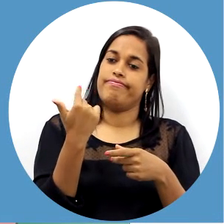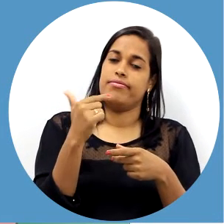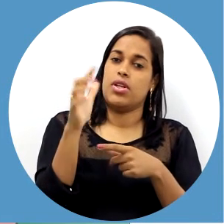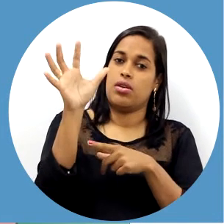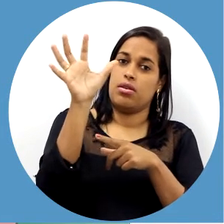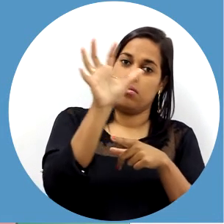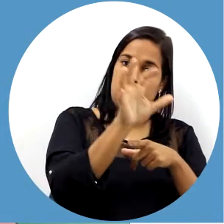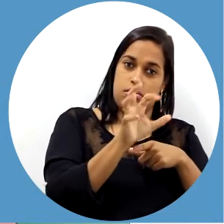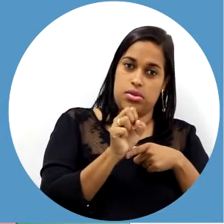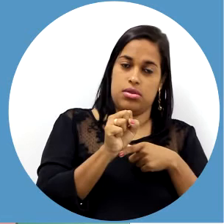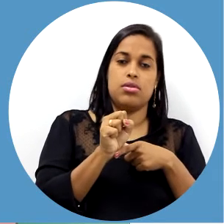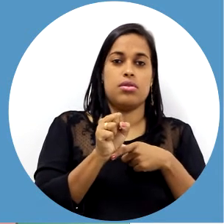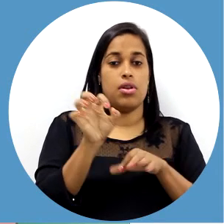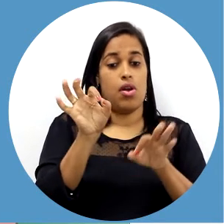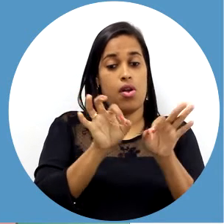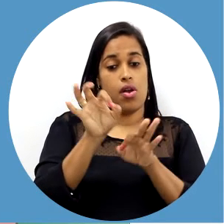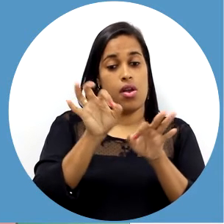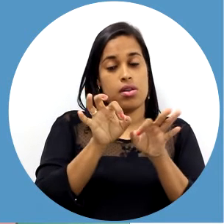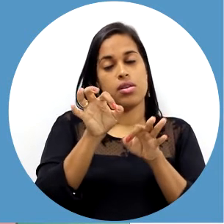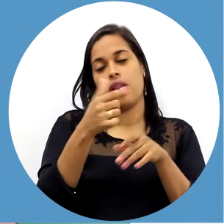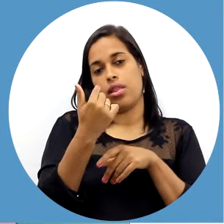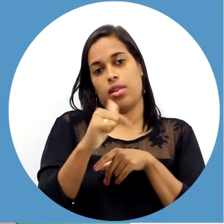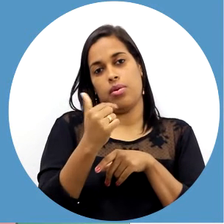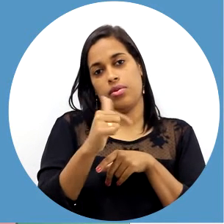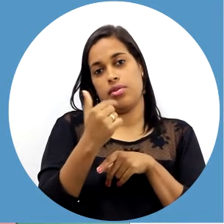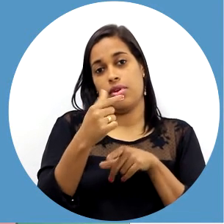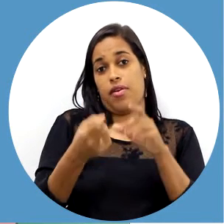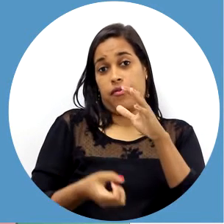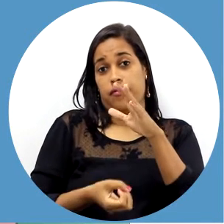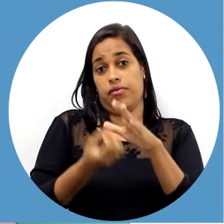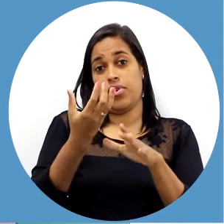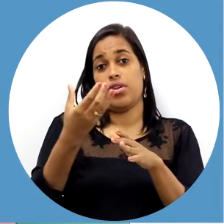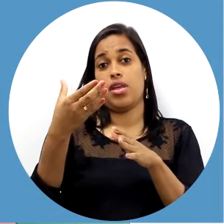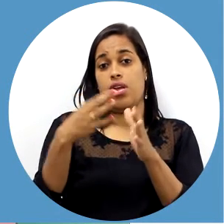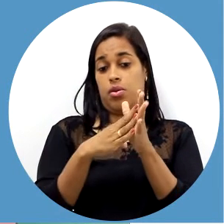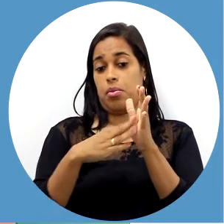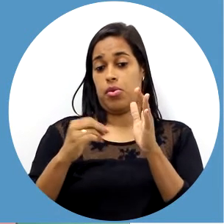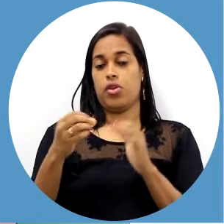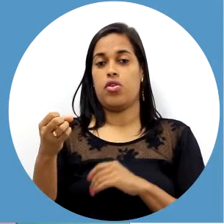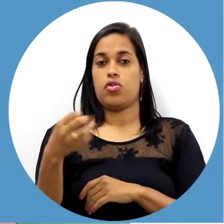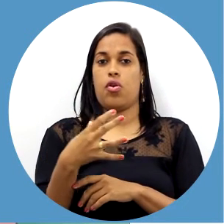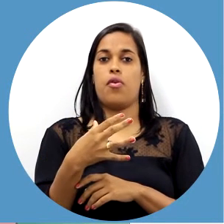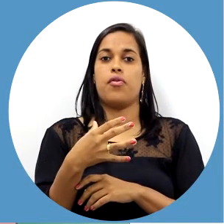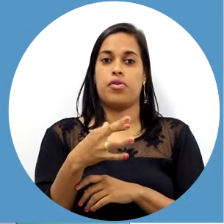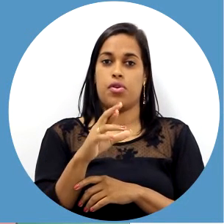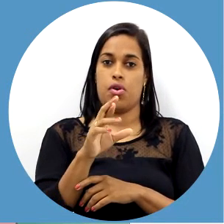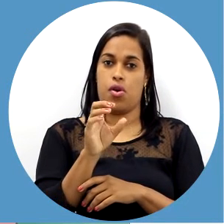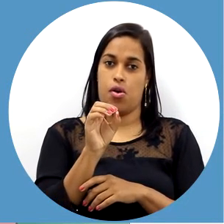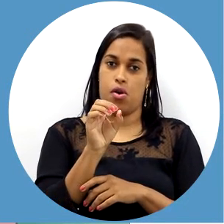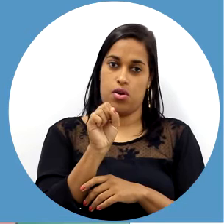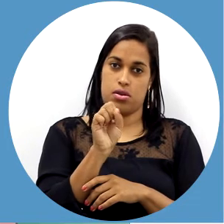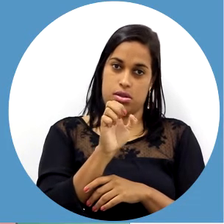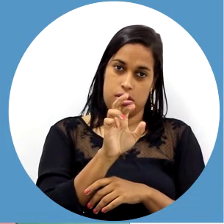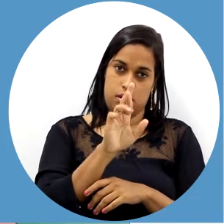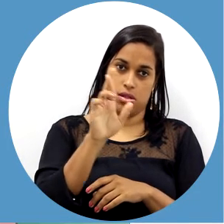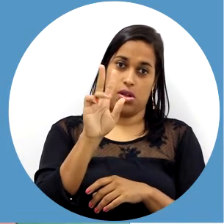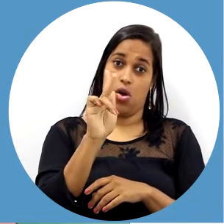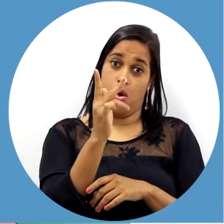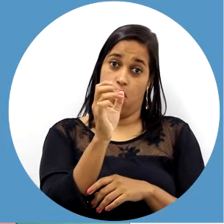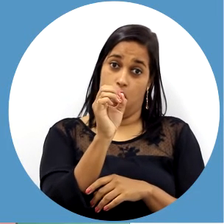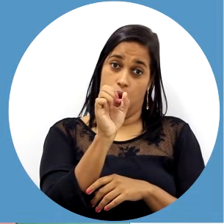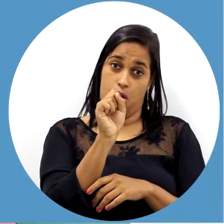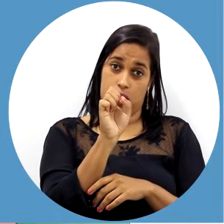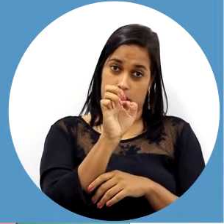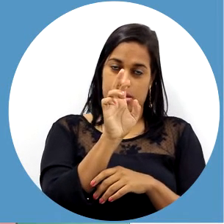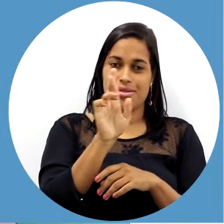dava para fazer a padronização com as camadas corretas. Então, foi criado o modelo OSI. Porém, os